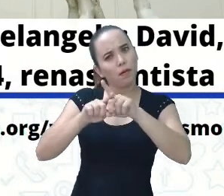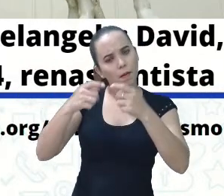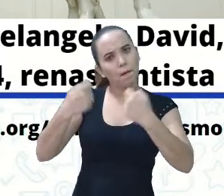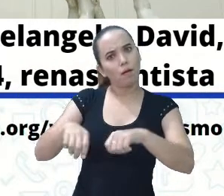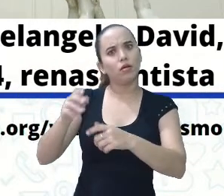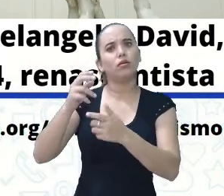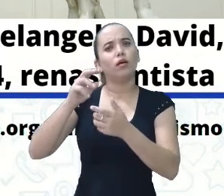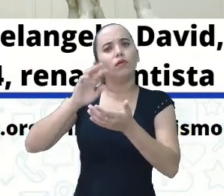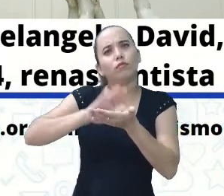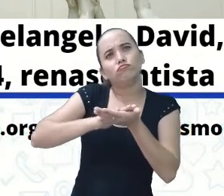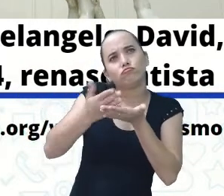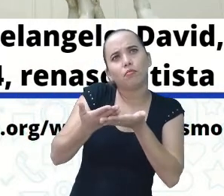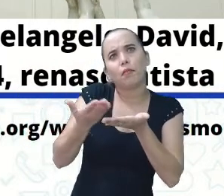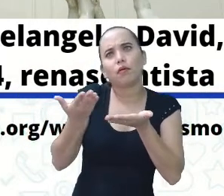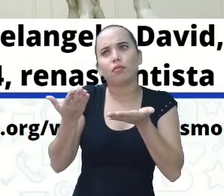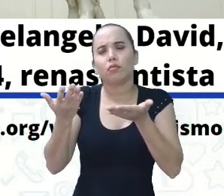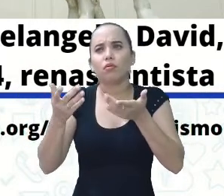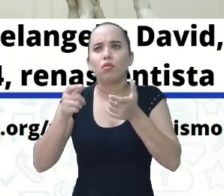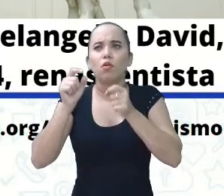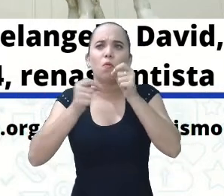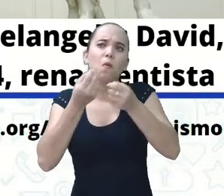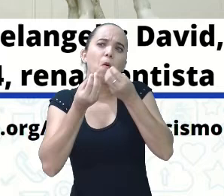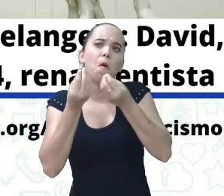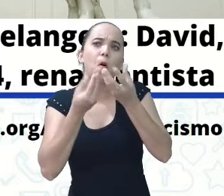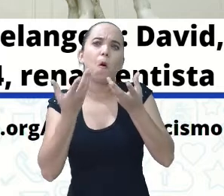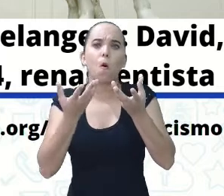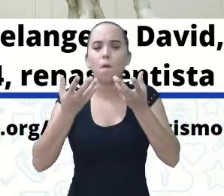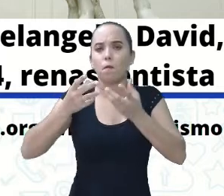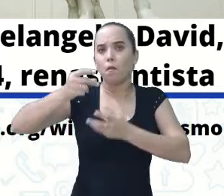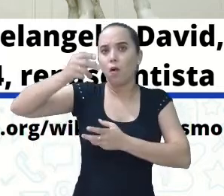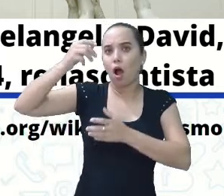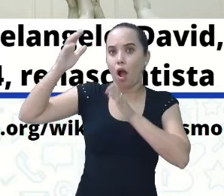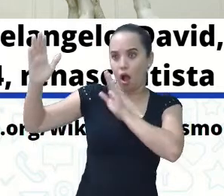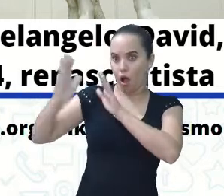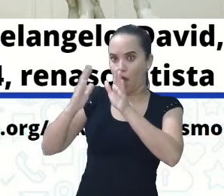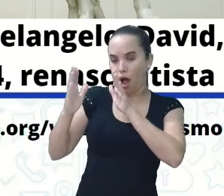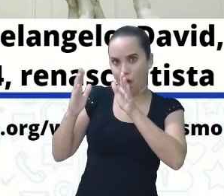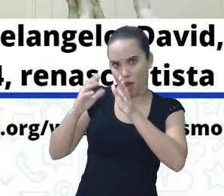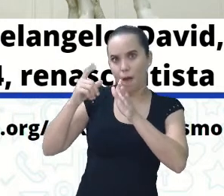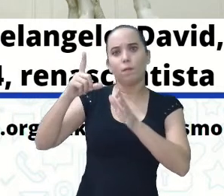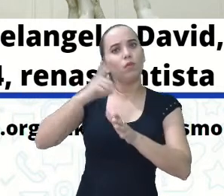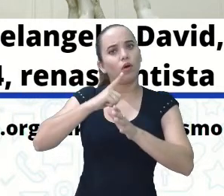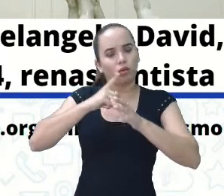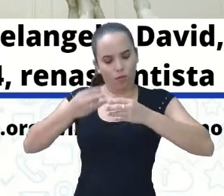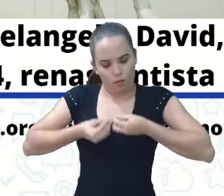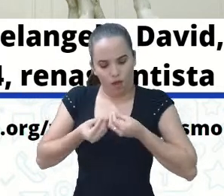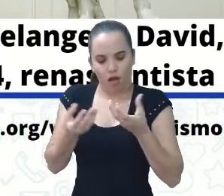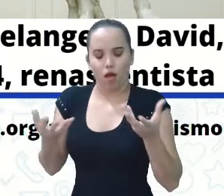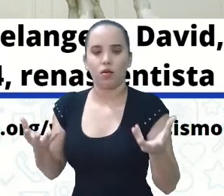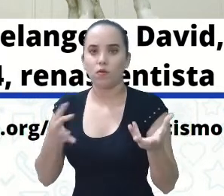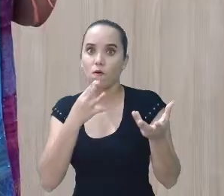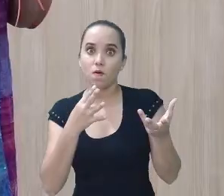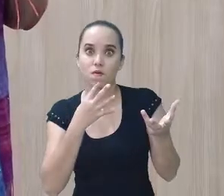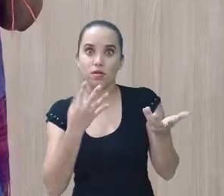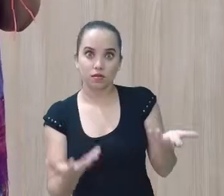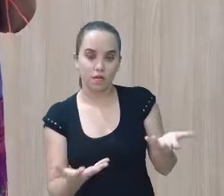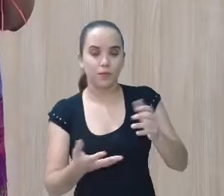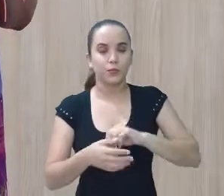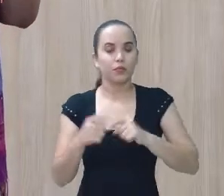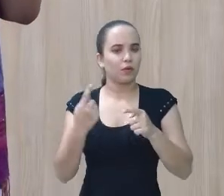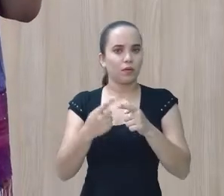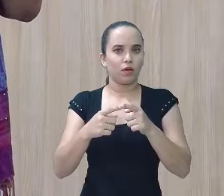a antiguidade tinha a oferecer. Então, não era uma cópia da antiguidade clássica,